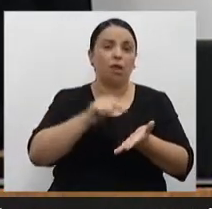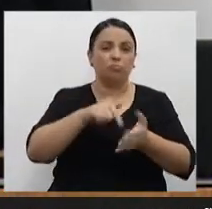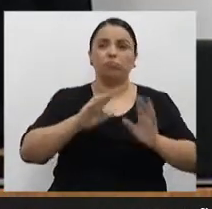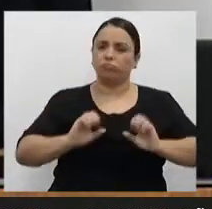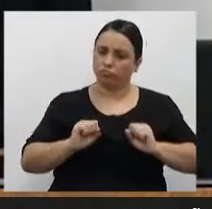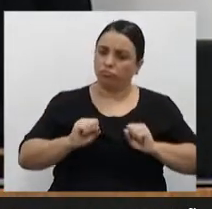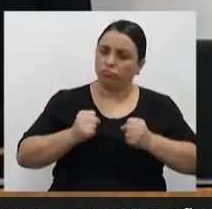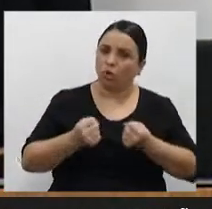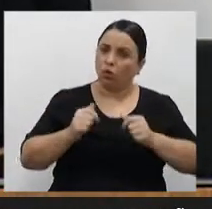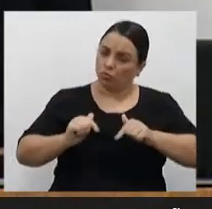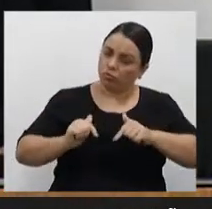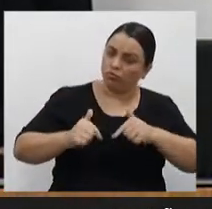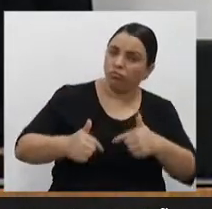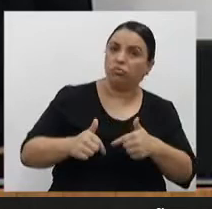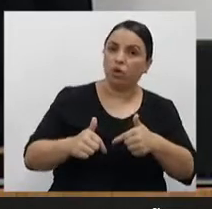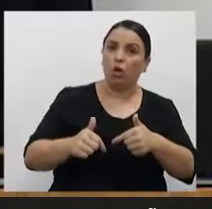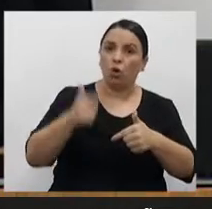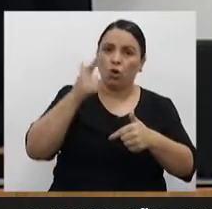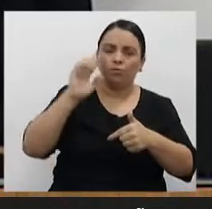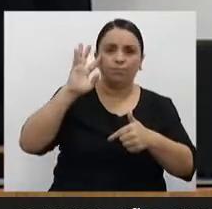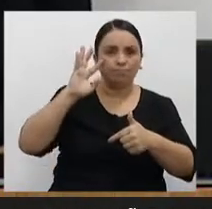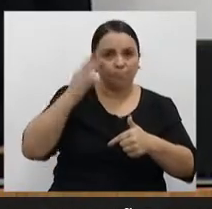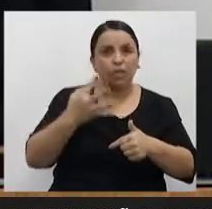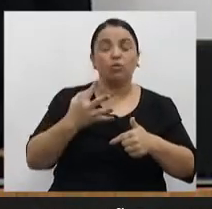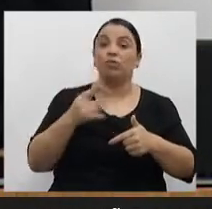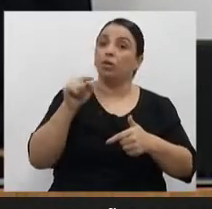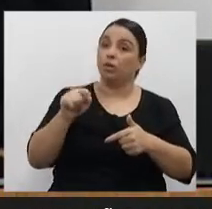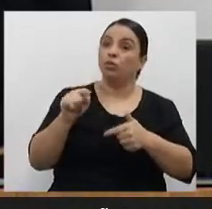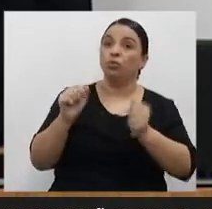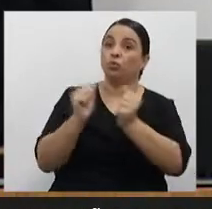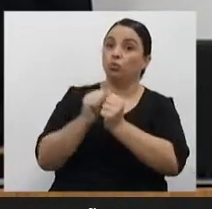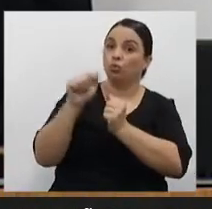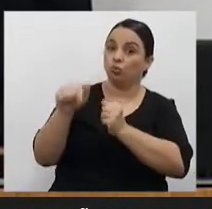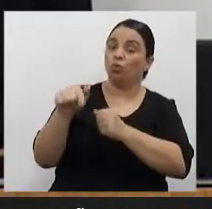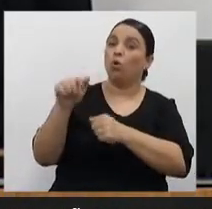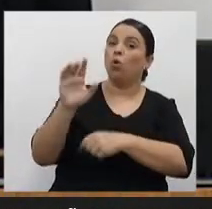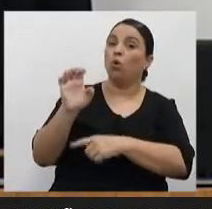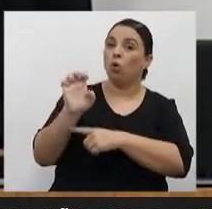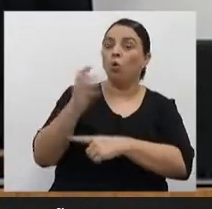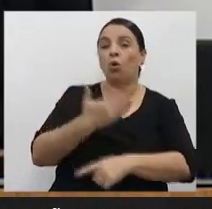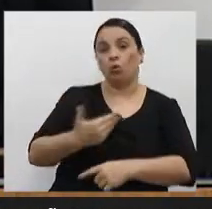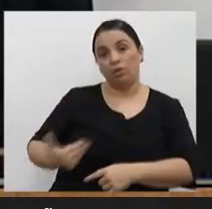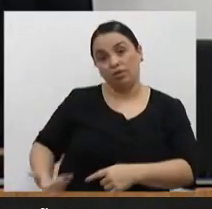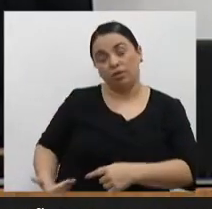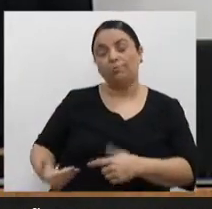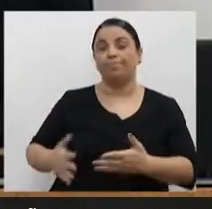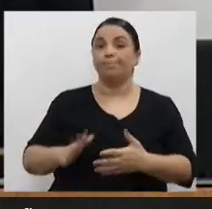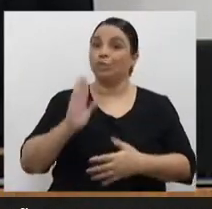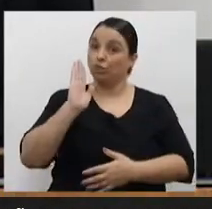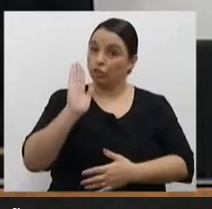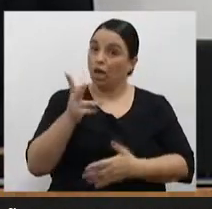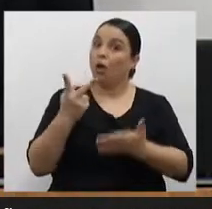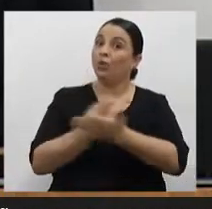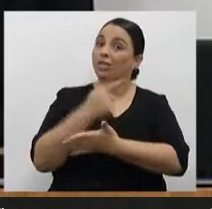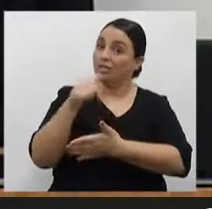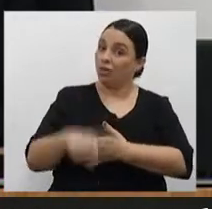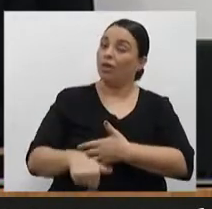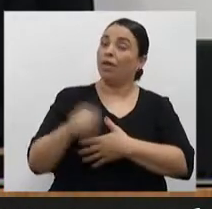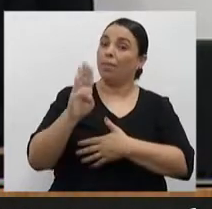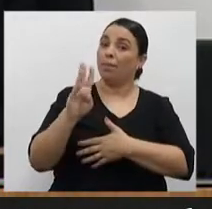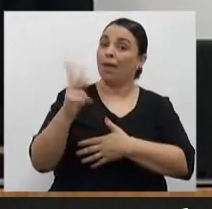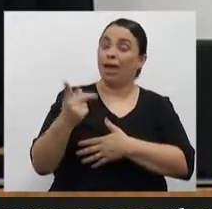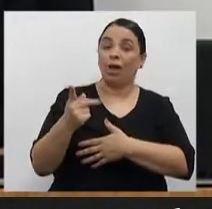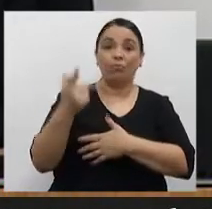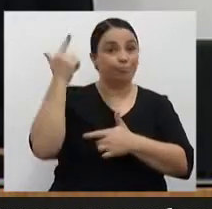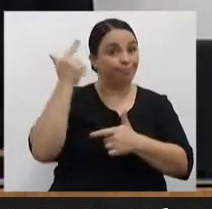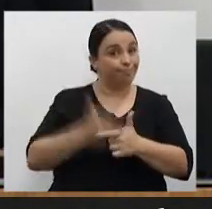tá, em buscar essa solução junto com o Estado. Então, já houve um conflito em Belo Horizonte. A partir, né,